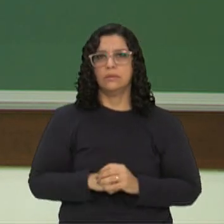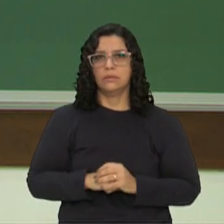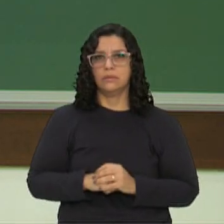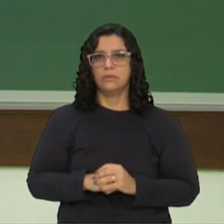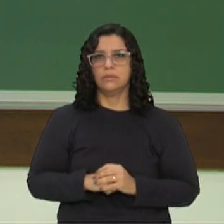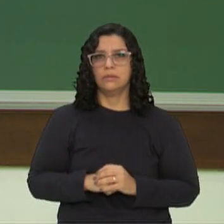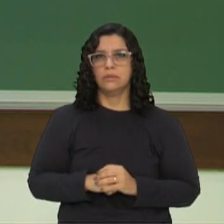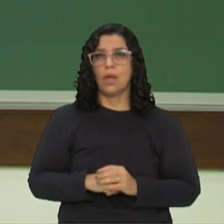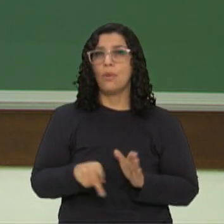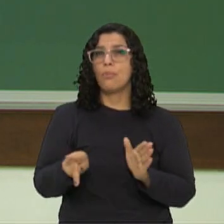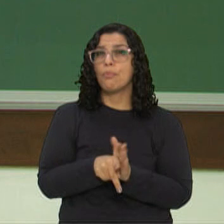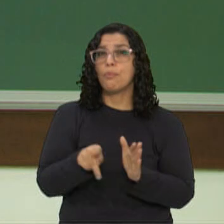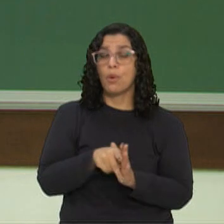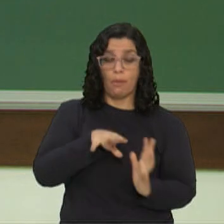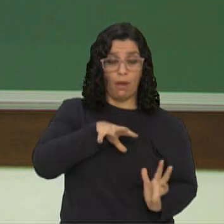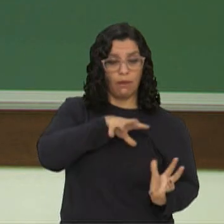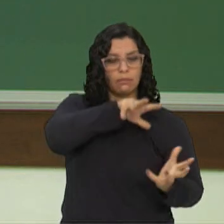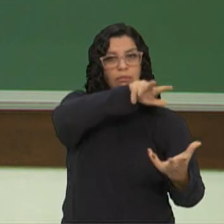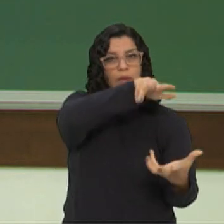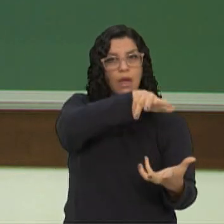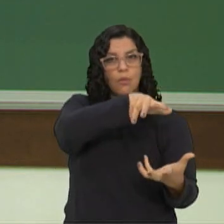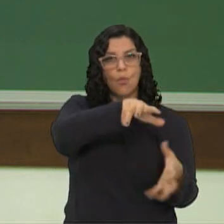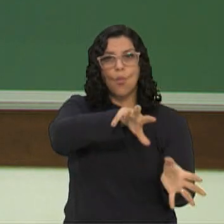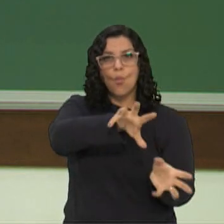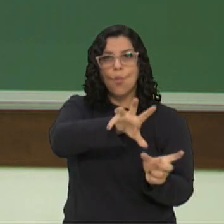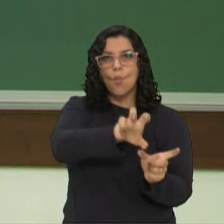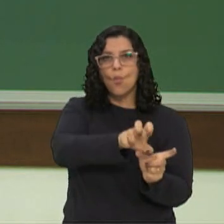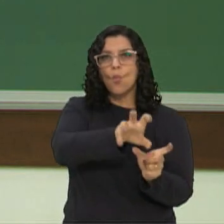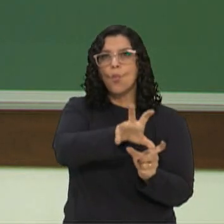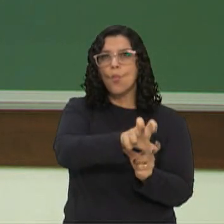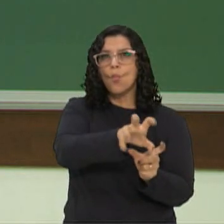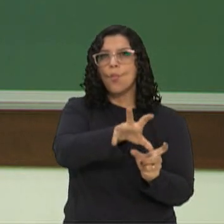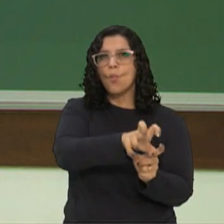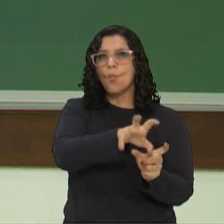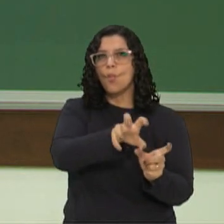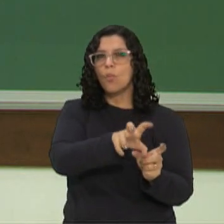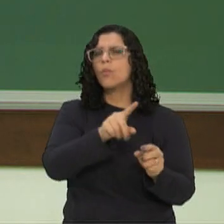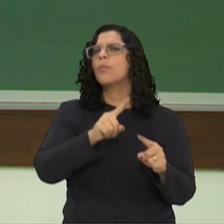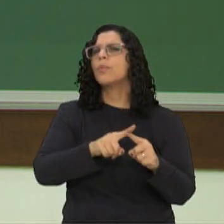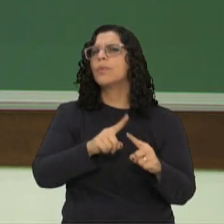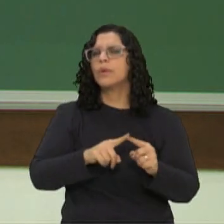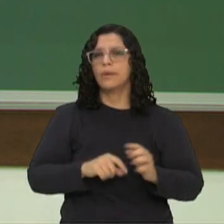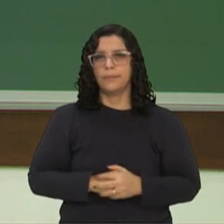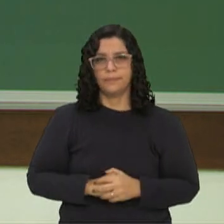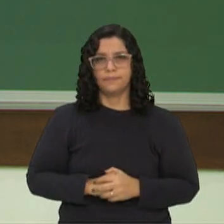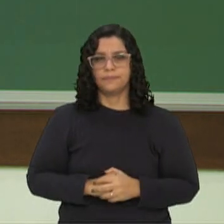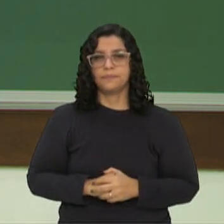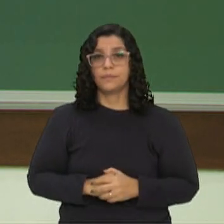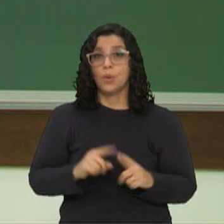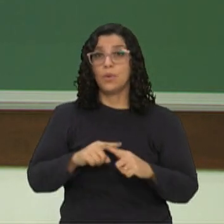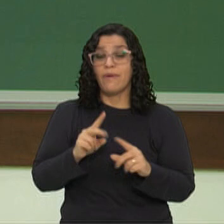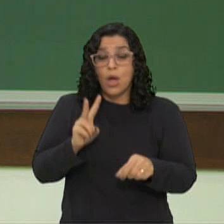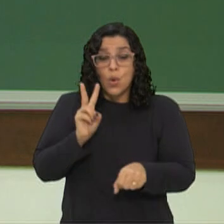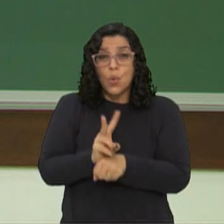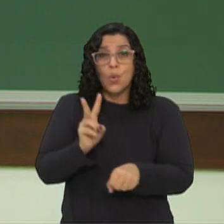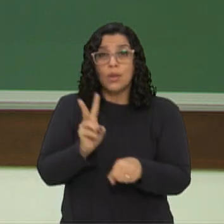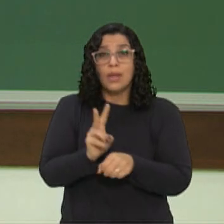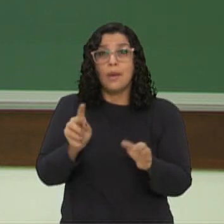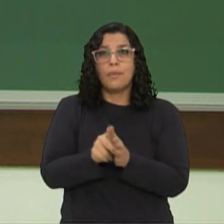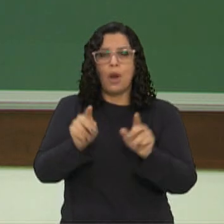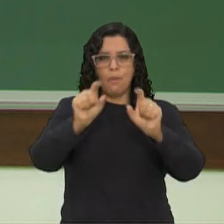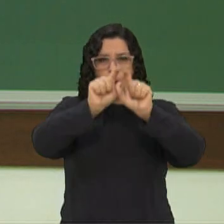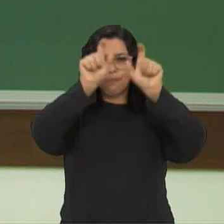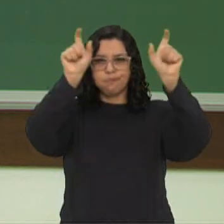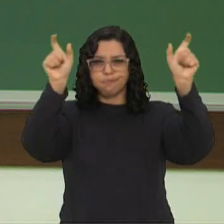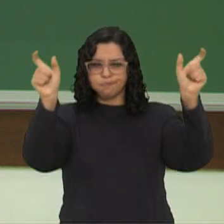desse magnetismo terrestre. A importância é justamente a proteção da camada